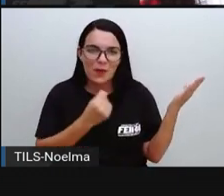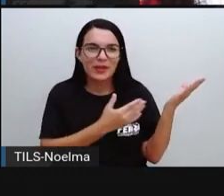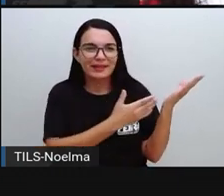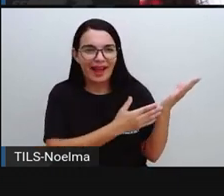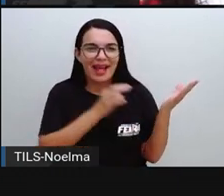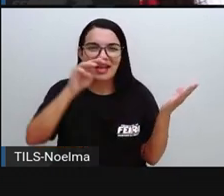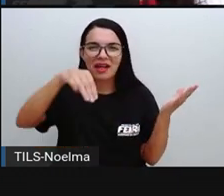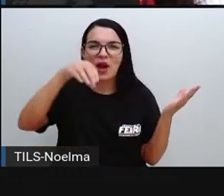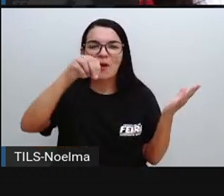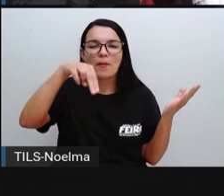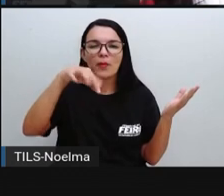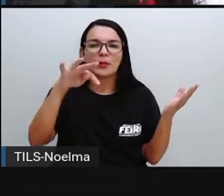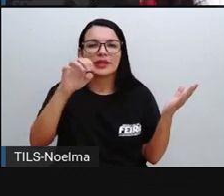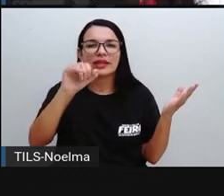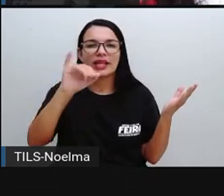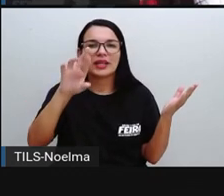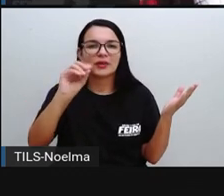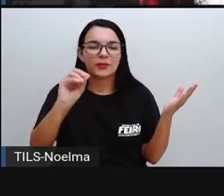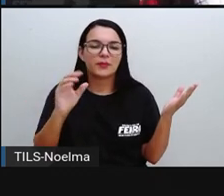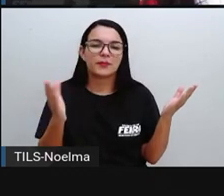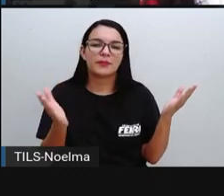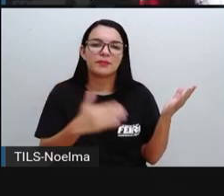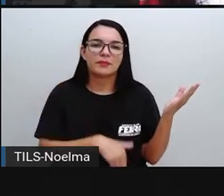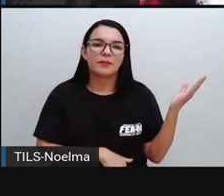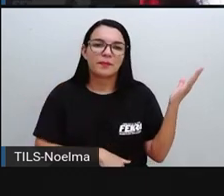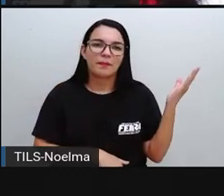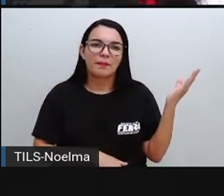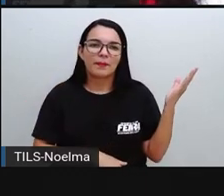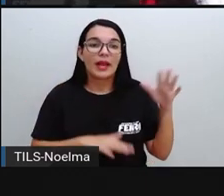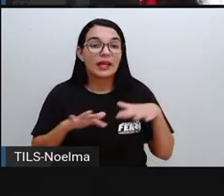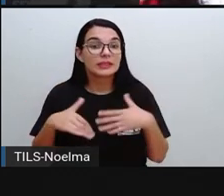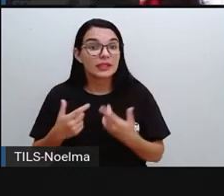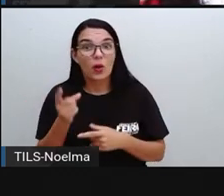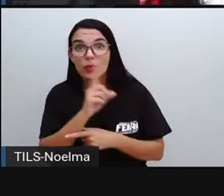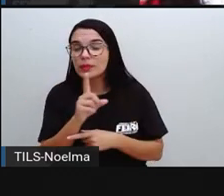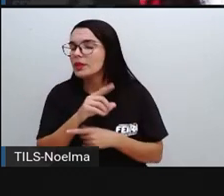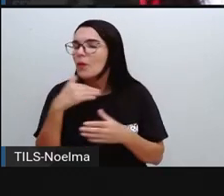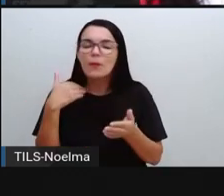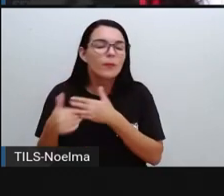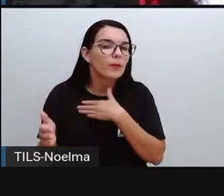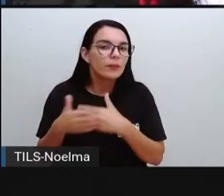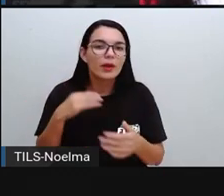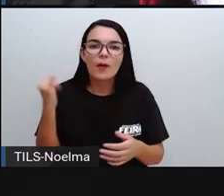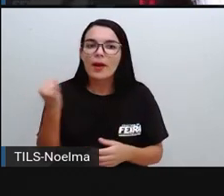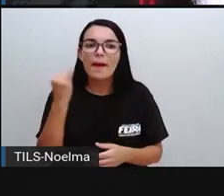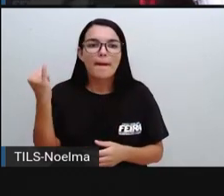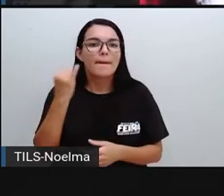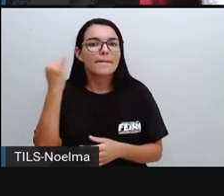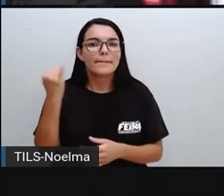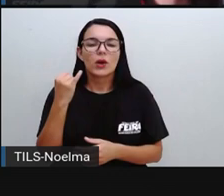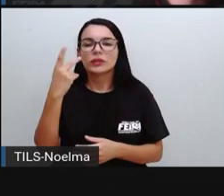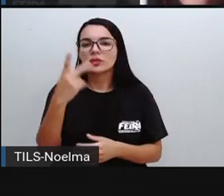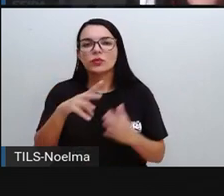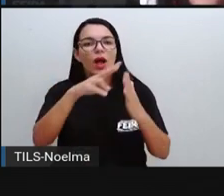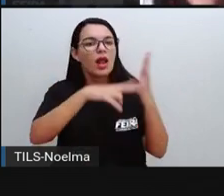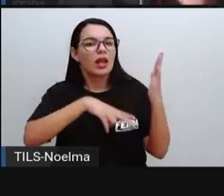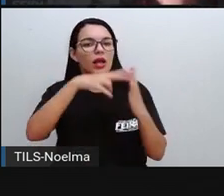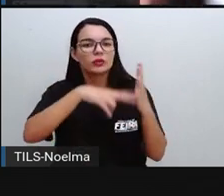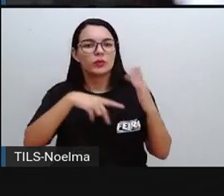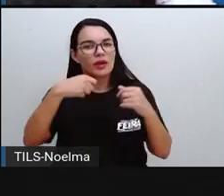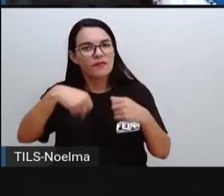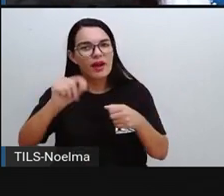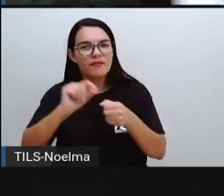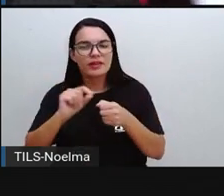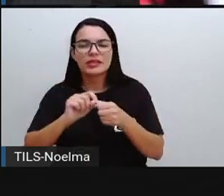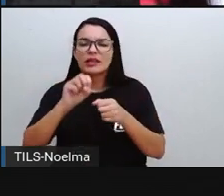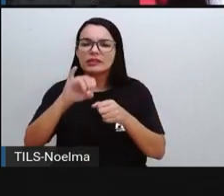comece a praticar aí a nossa leitura. E não importa o tipo de leitura que vocês vão fazer, se é